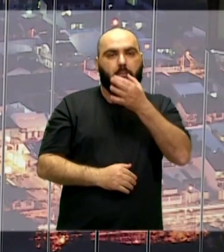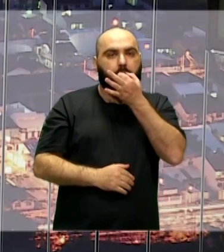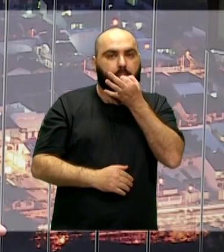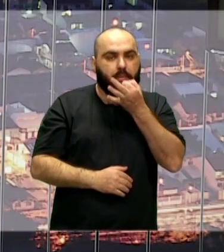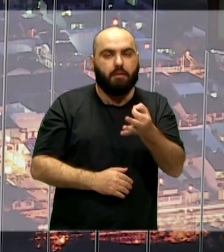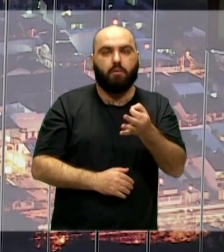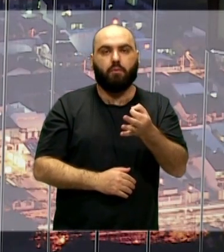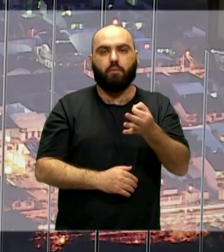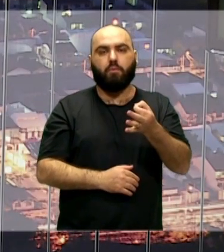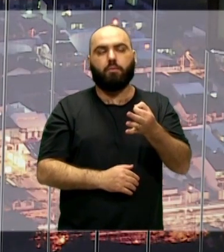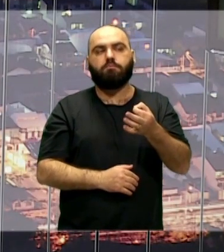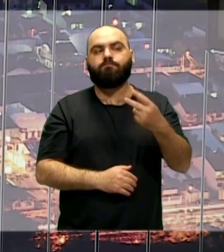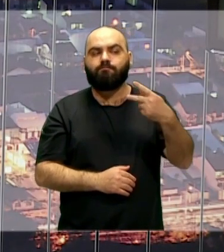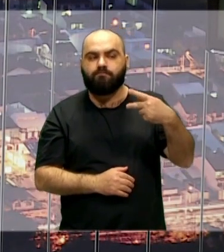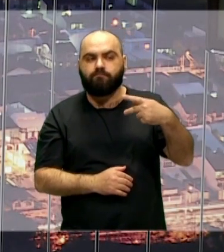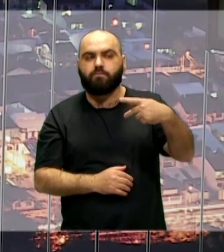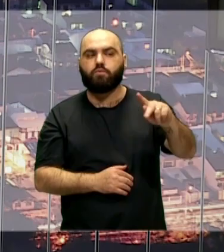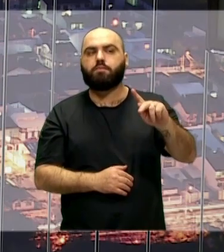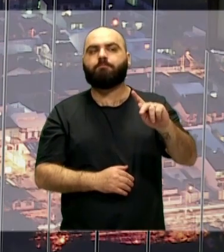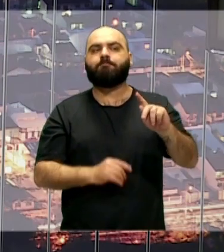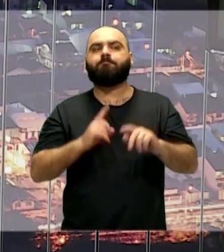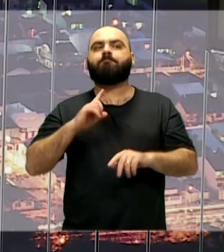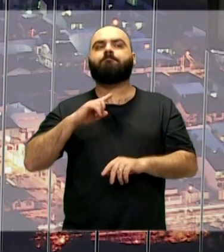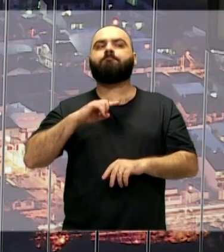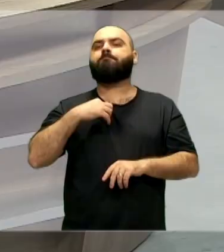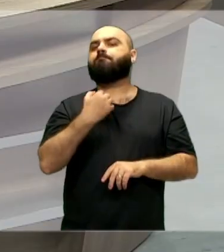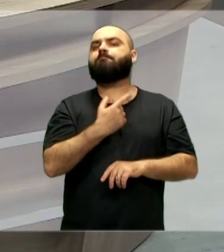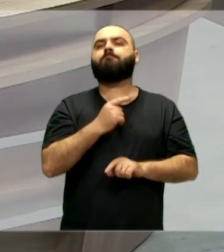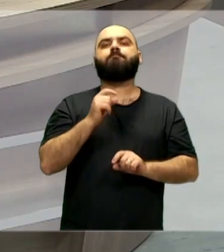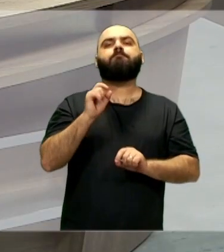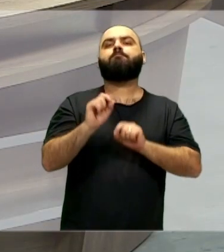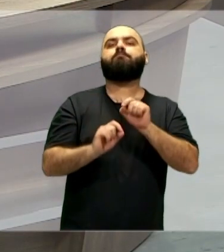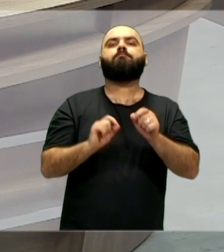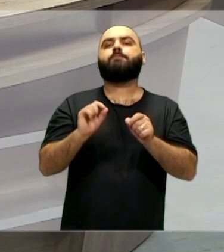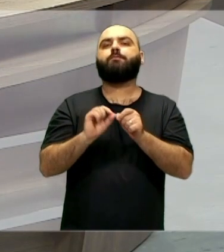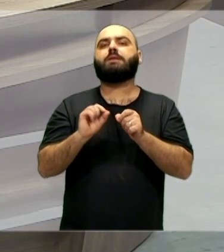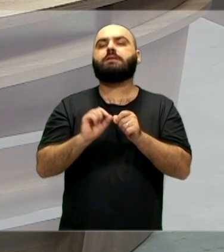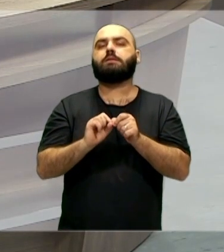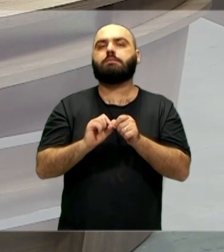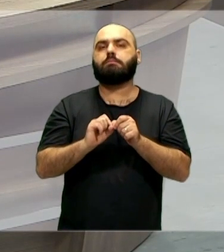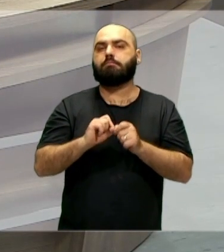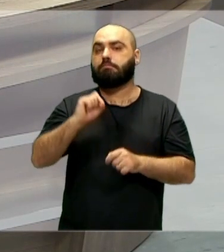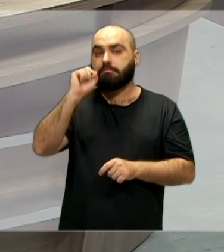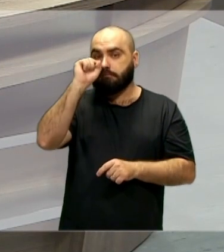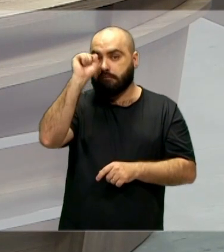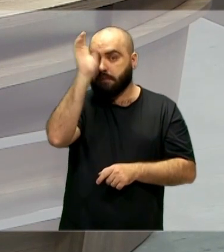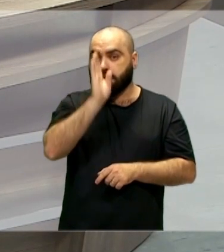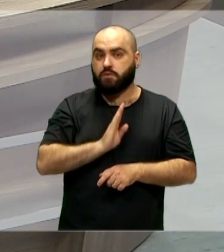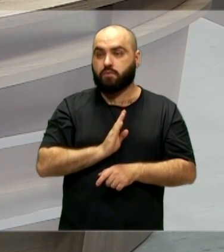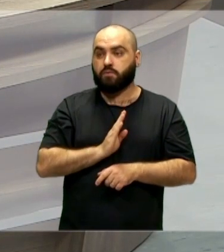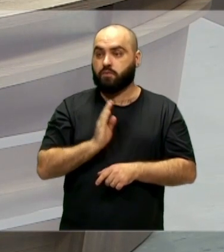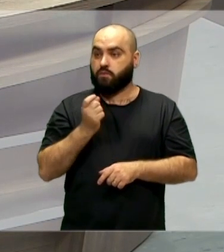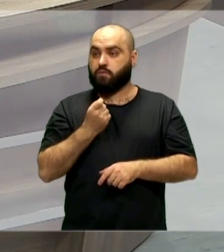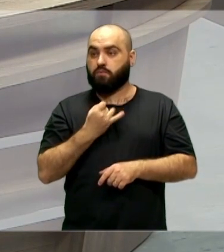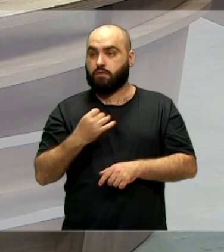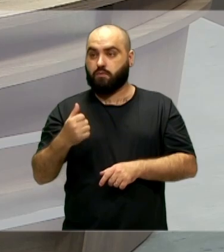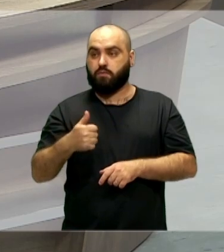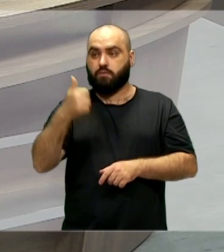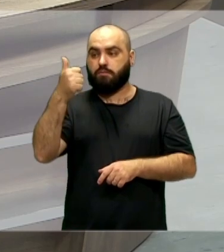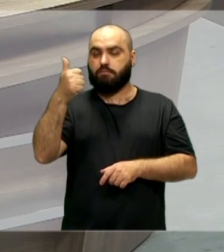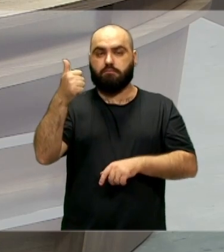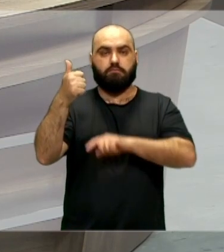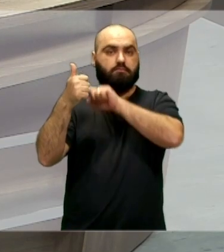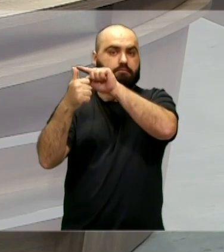vocês, para que o Brasil deixe de ser o número 1